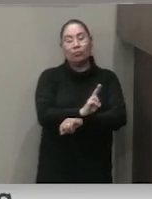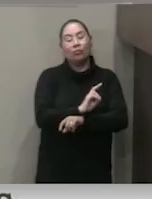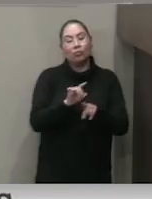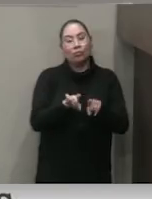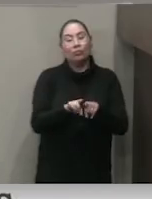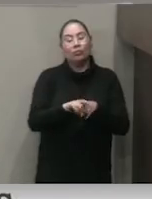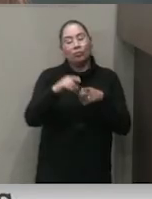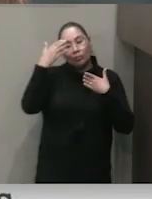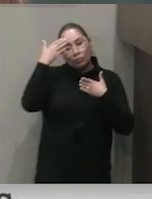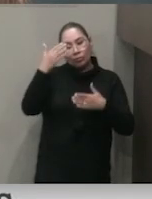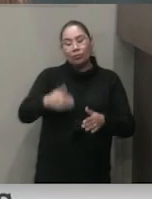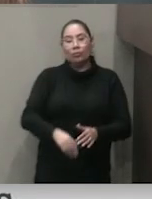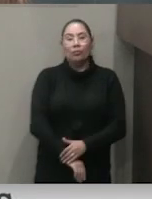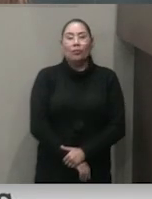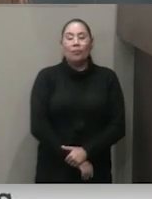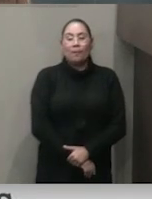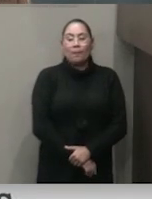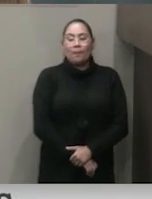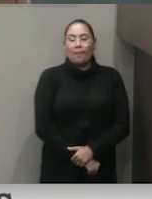presidente, muito obrigada.